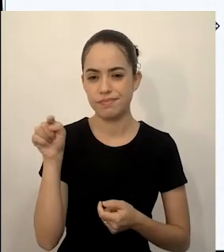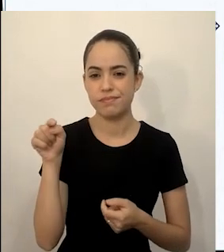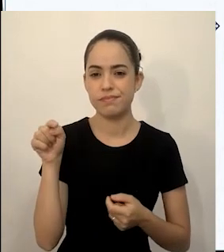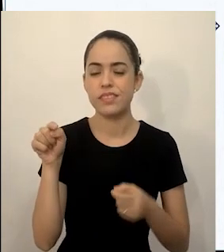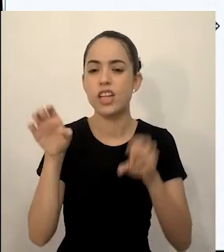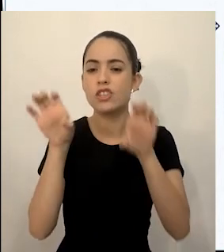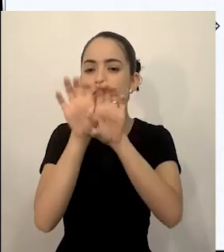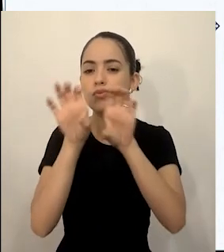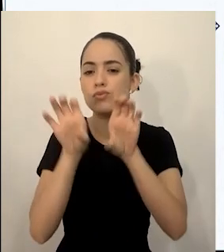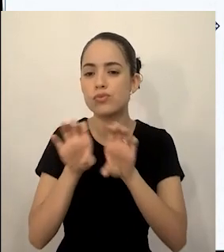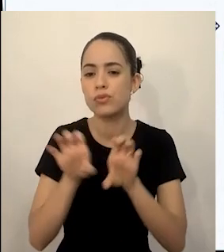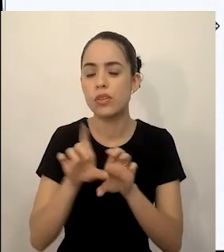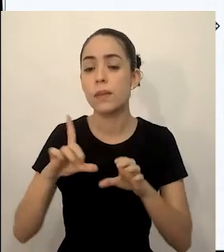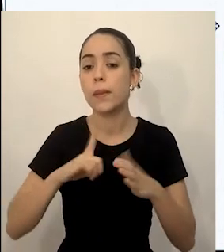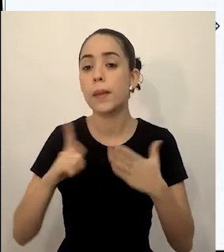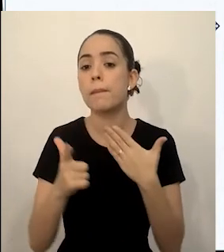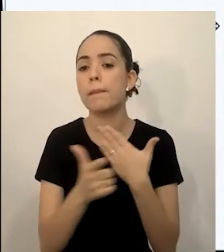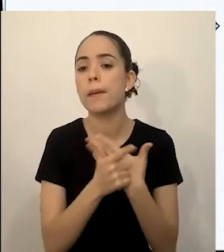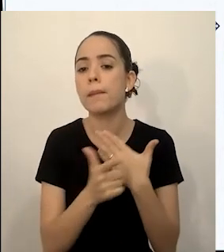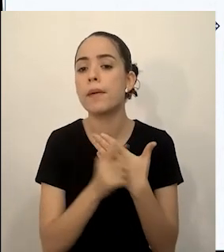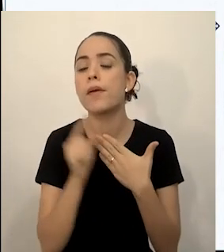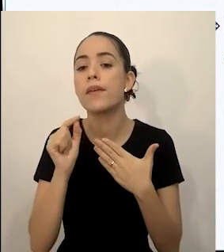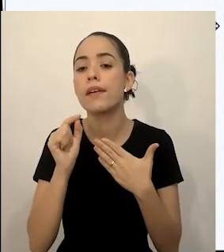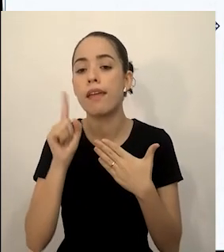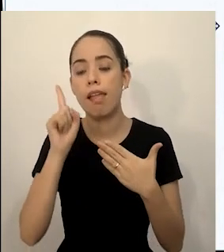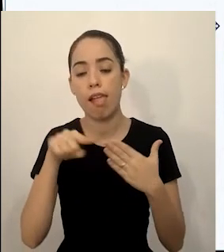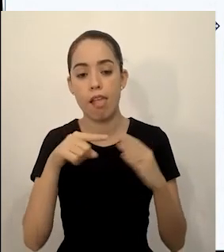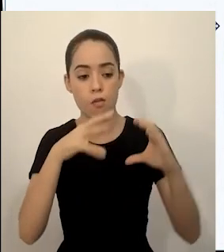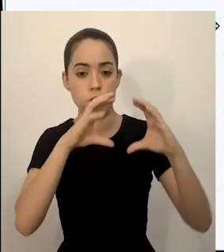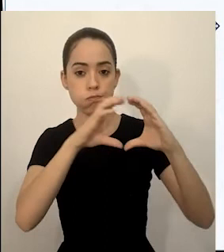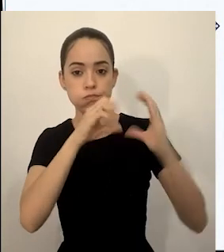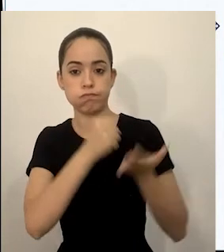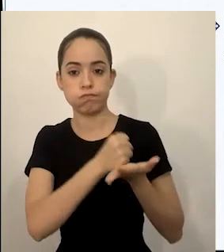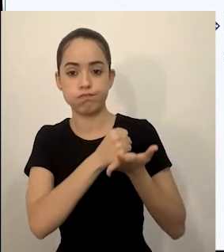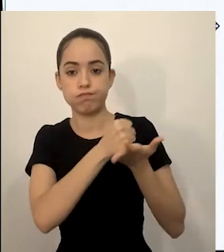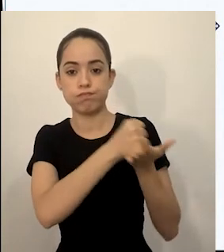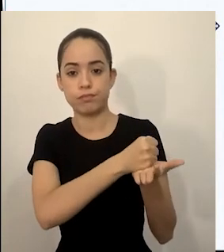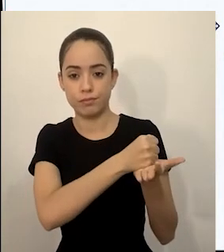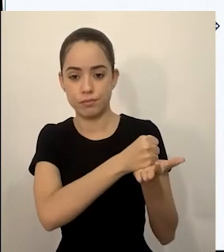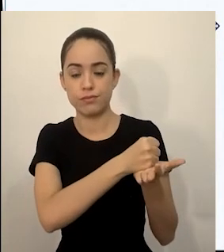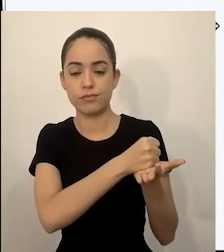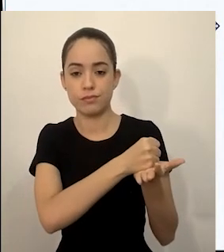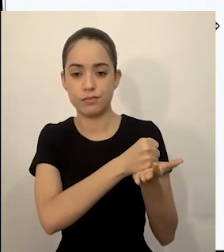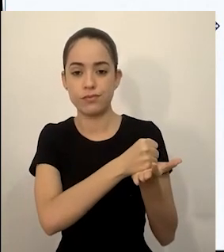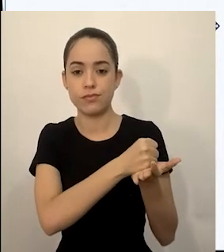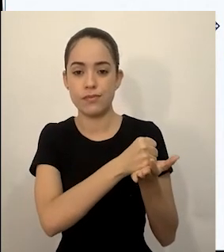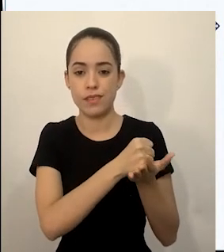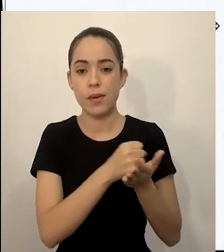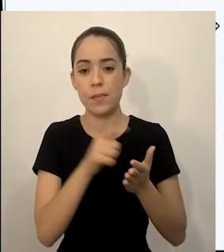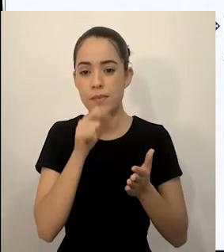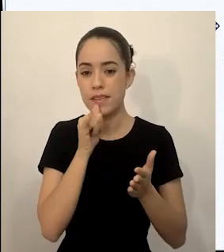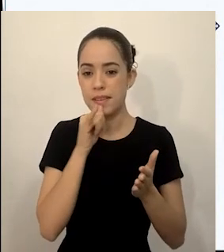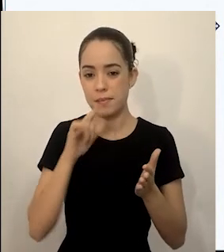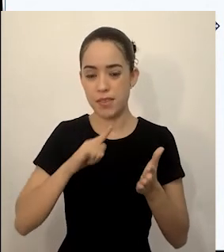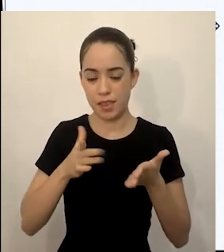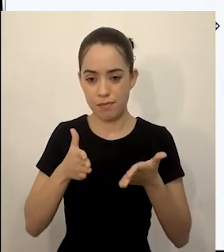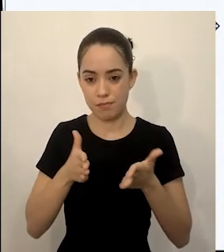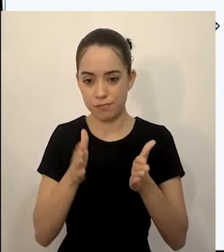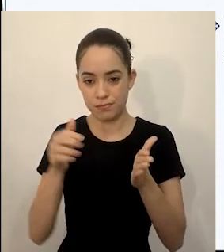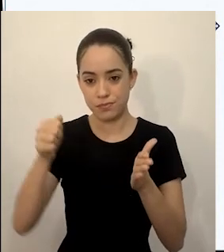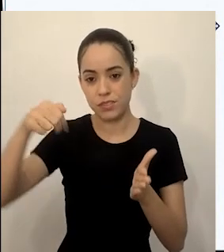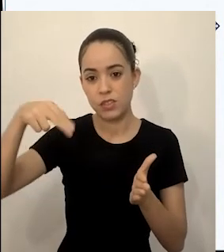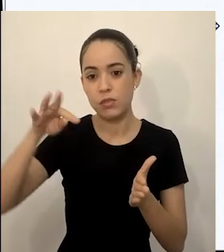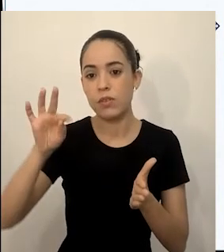Esta estrutura apresenta a função de suporte do ovócito em relação ao